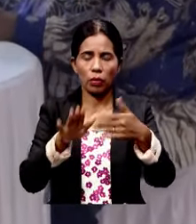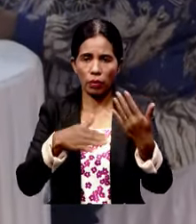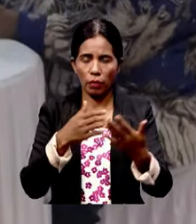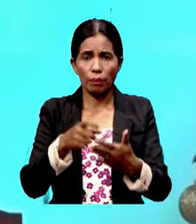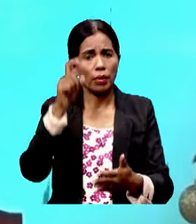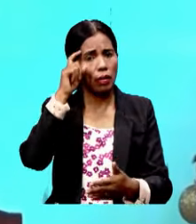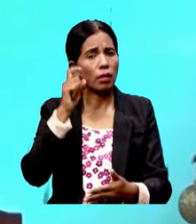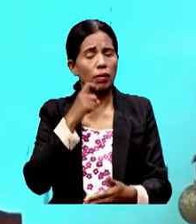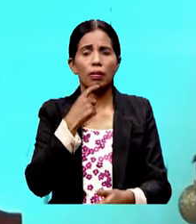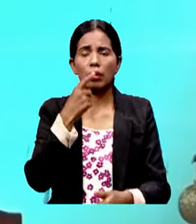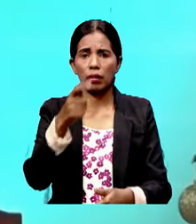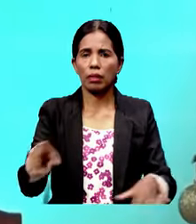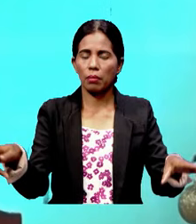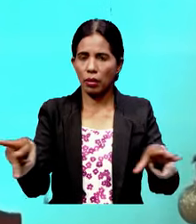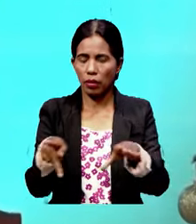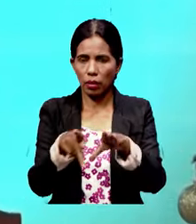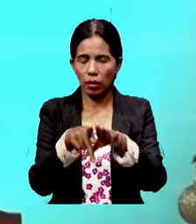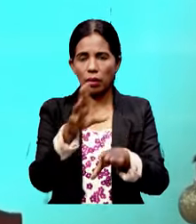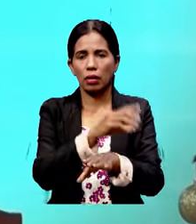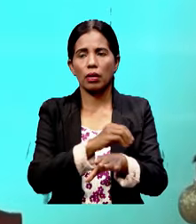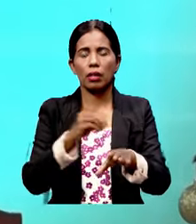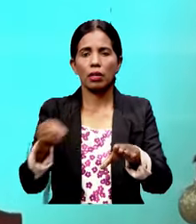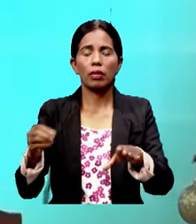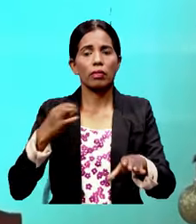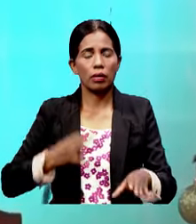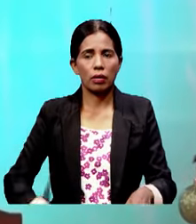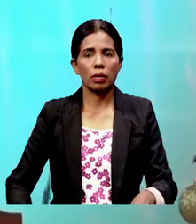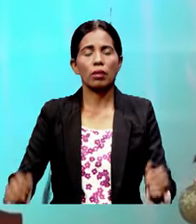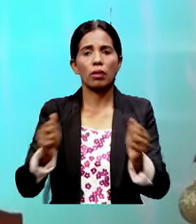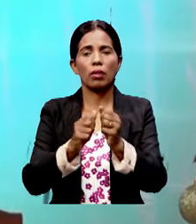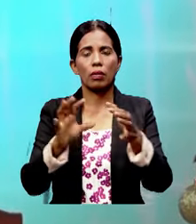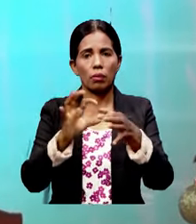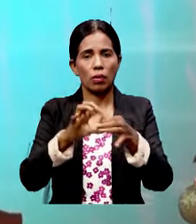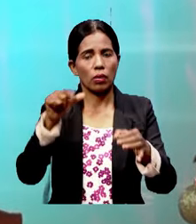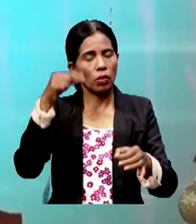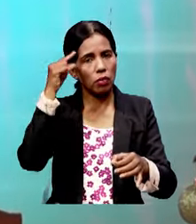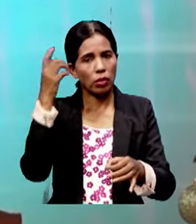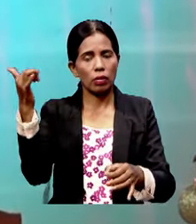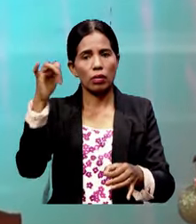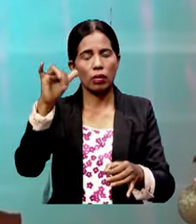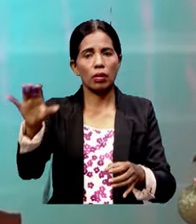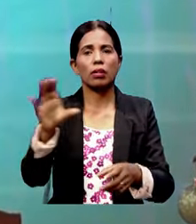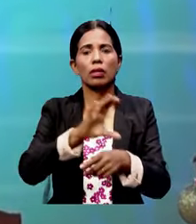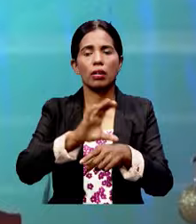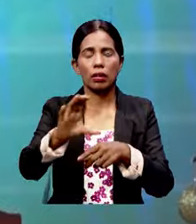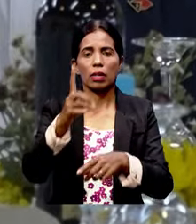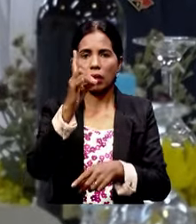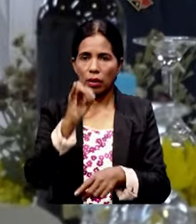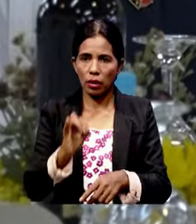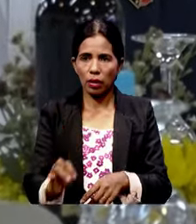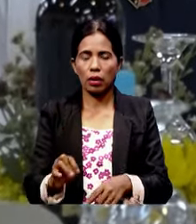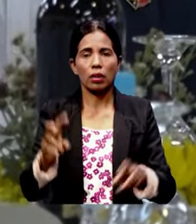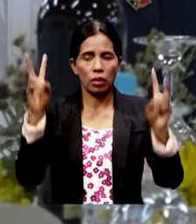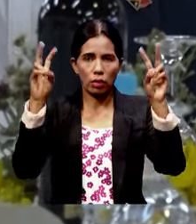Hatolia Hirakne, a foi participa convívio fraternidade, o membro do governo Sira e a Centro Convenções Dili, o